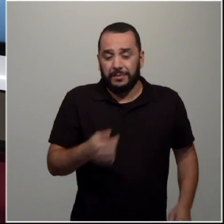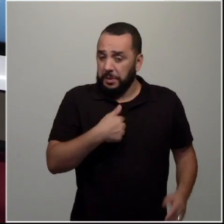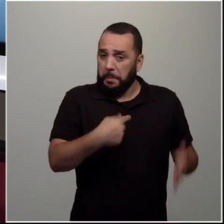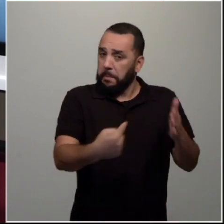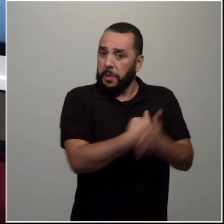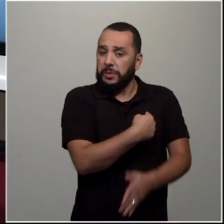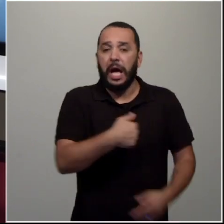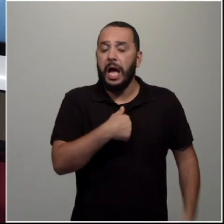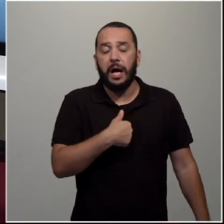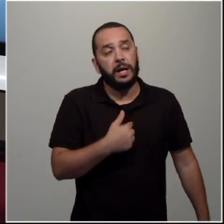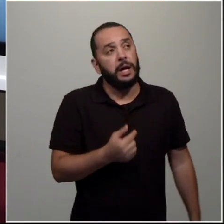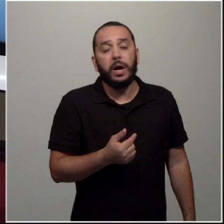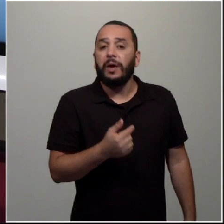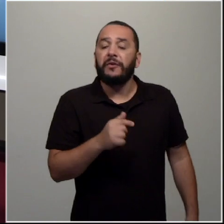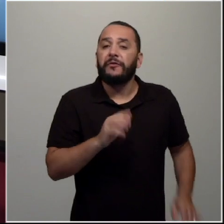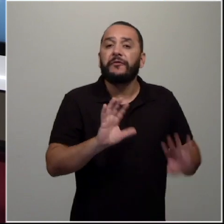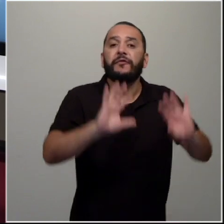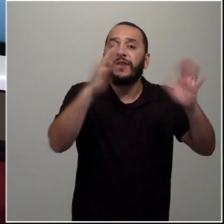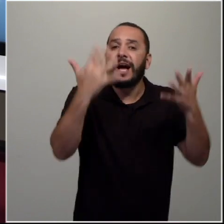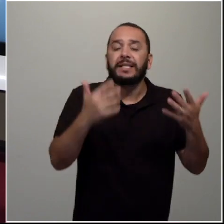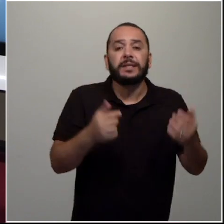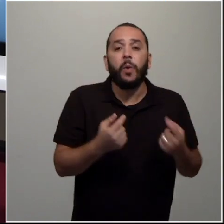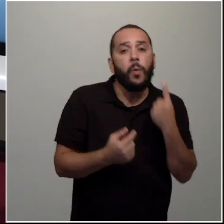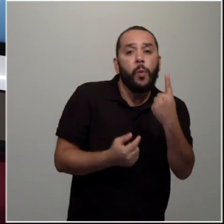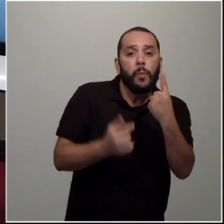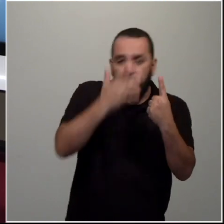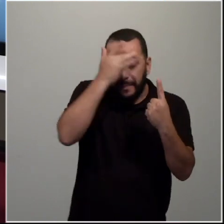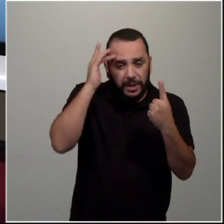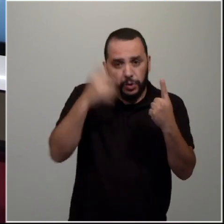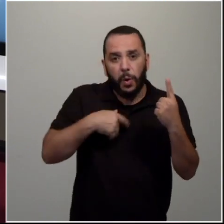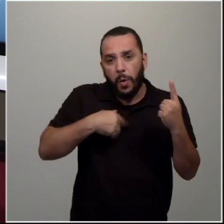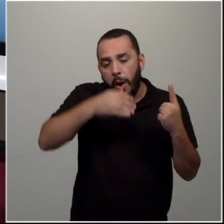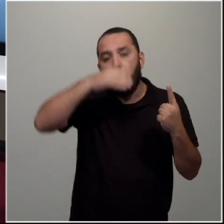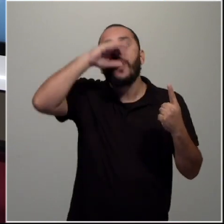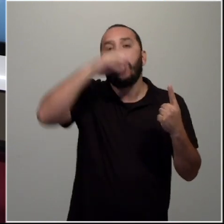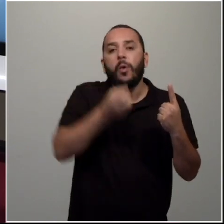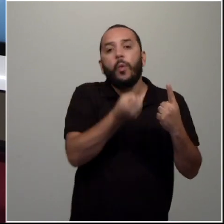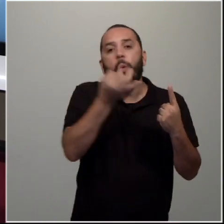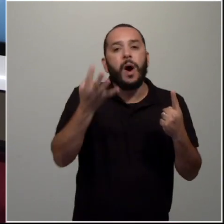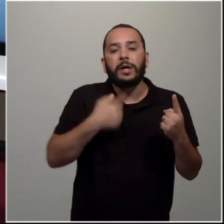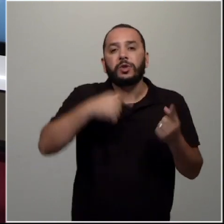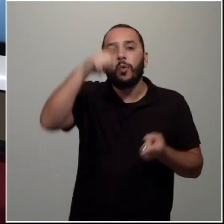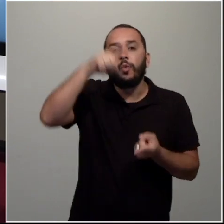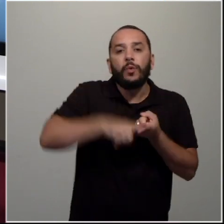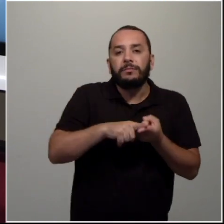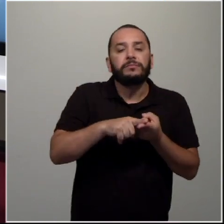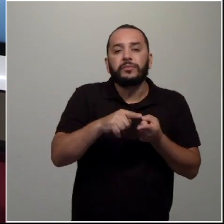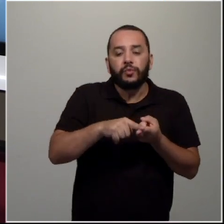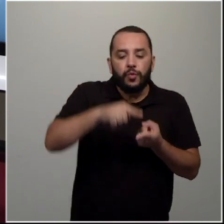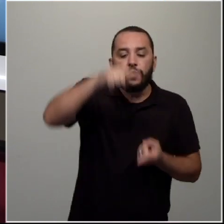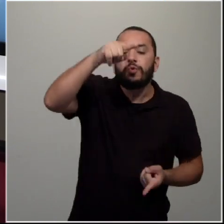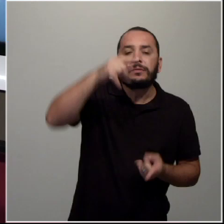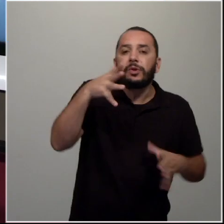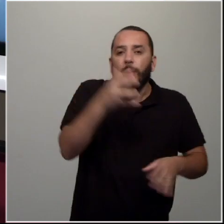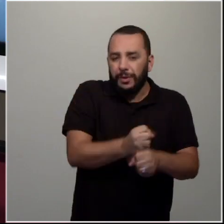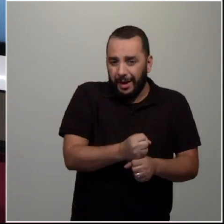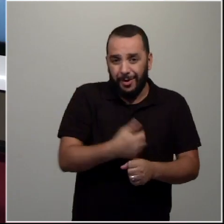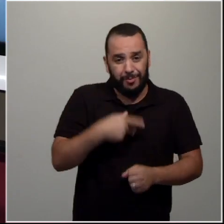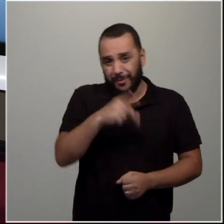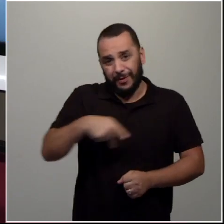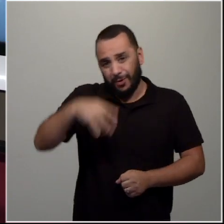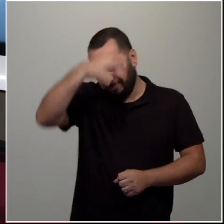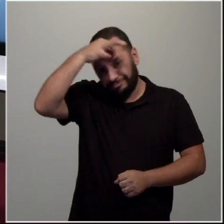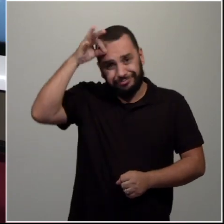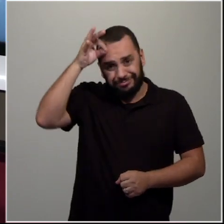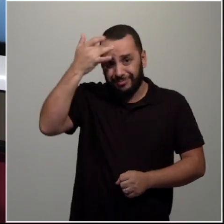perguntassem enquanto que numa festa uma pessoa é consome bebida eu não não tenho essa informação e talvez o professor não tem essa informação